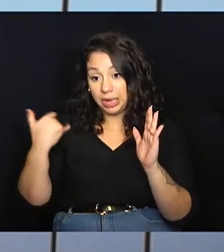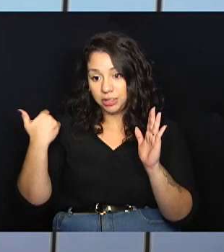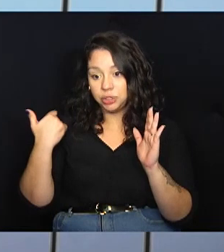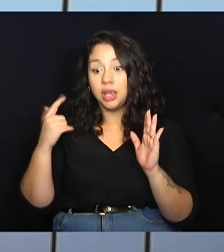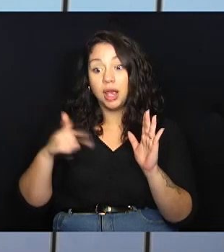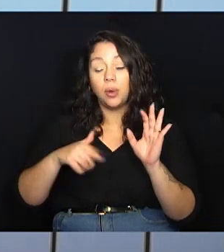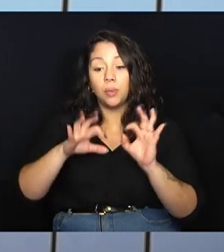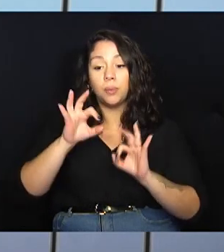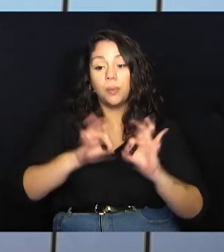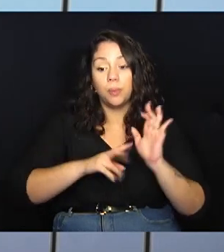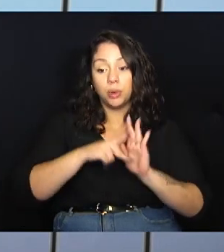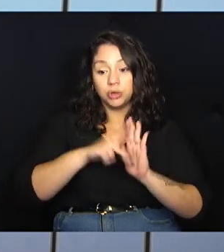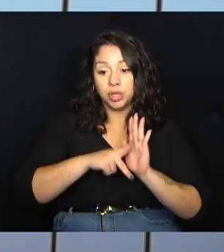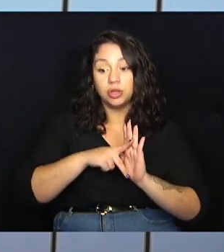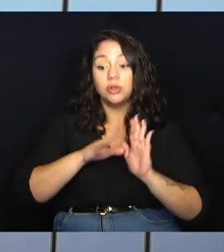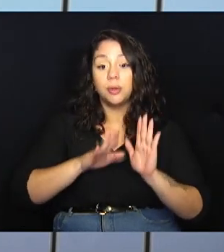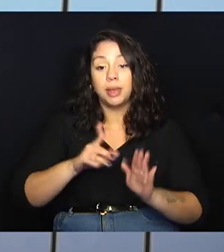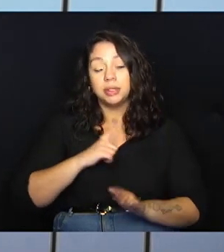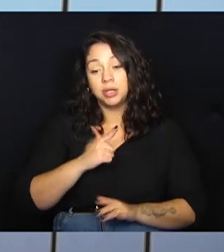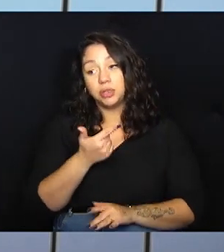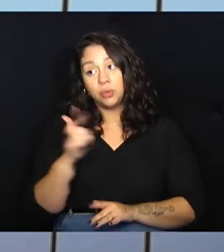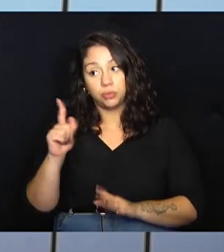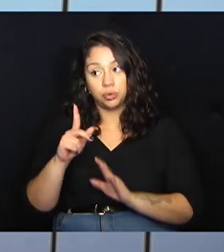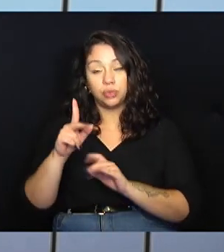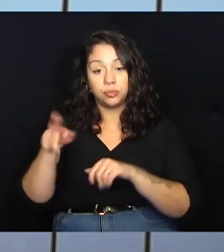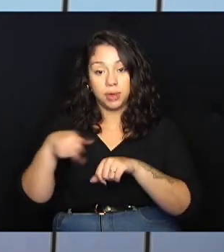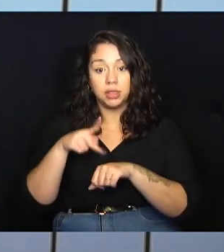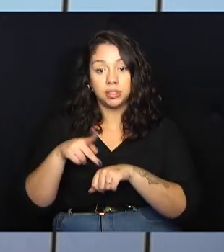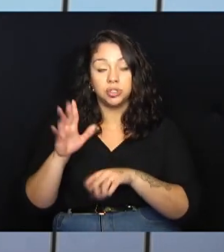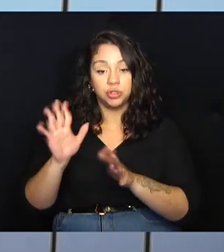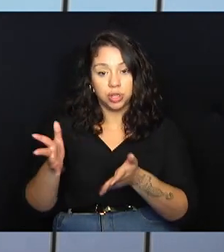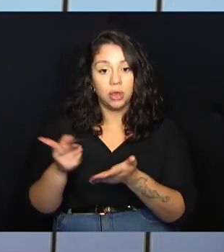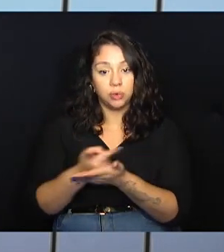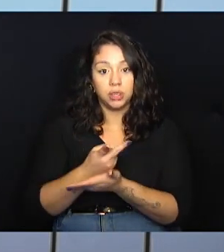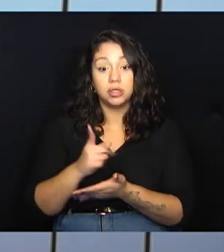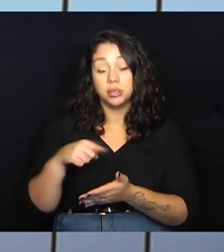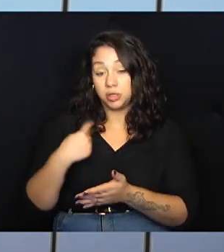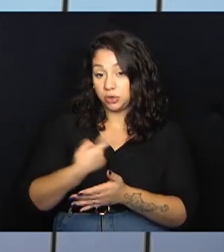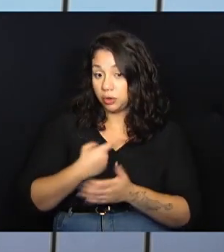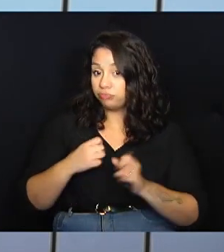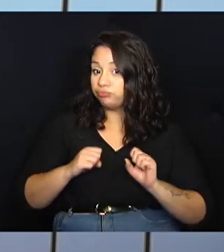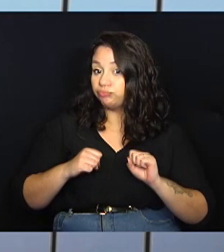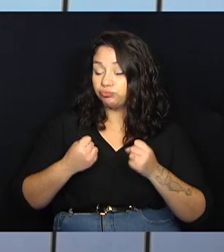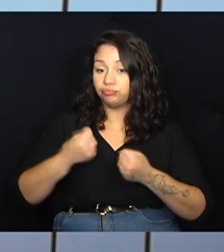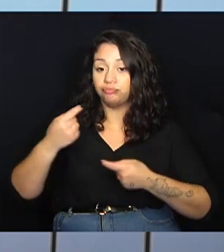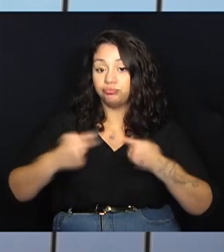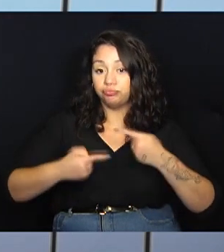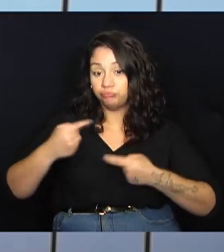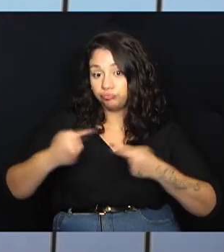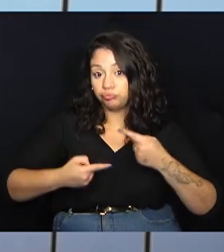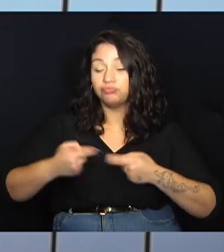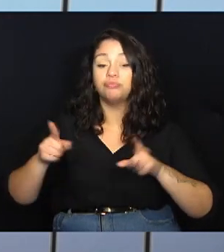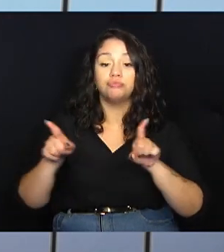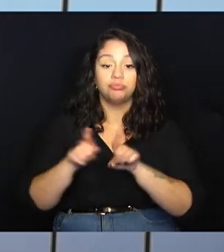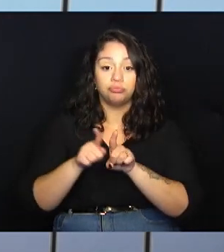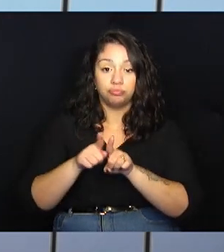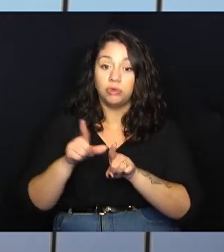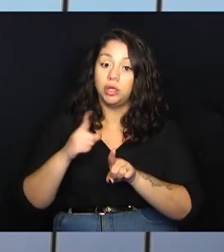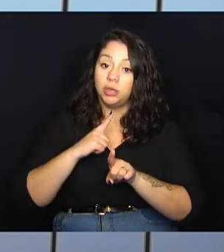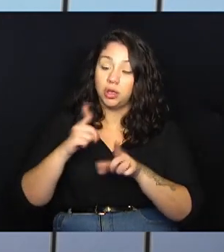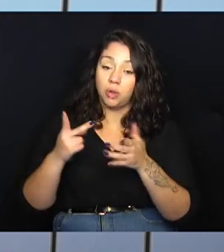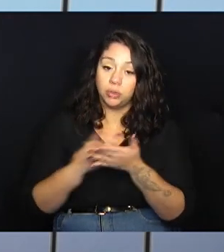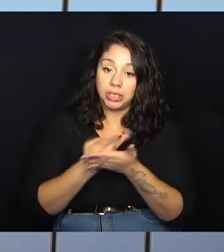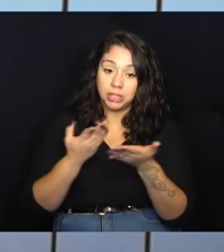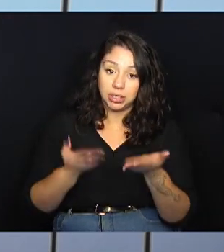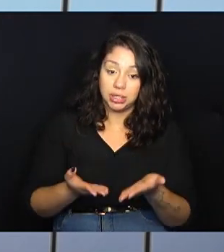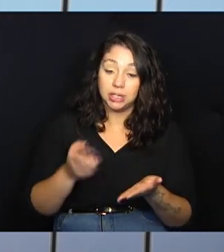que já ocorre em outros países e que nós trabalhamos, né, estamos discutindo para que também venha a ocorrer aqui, se